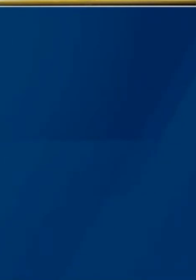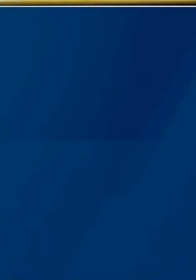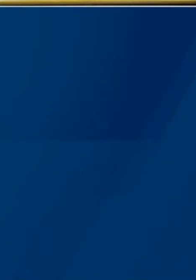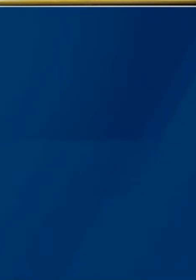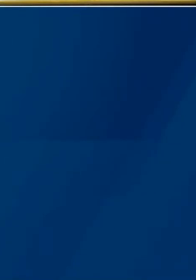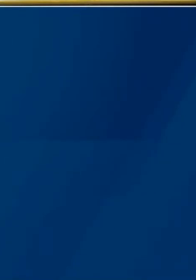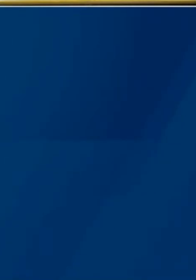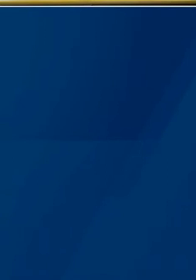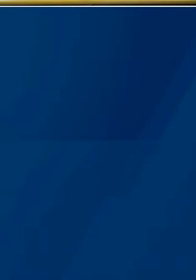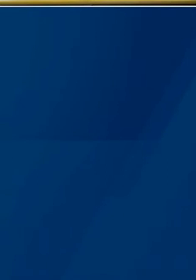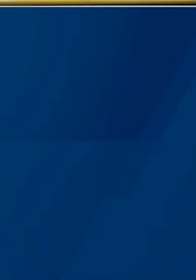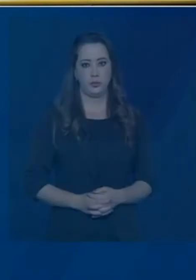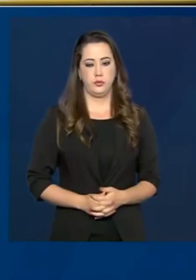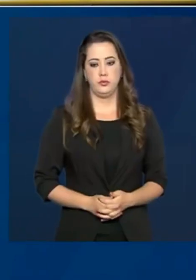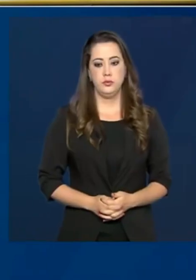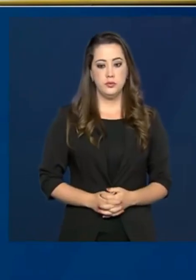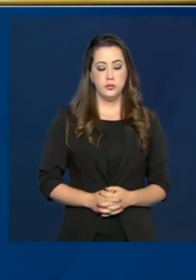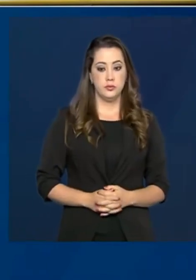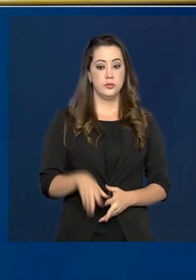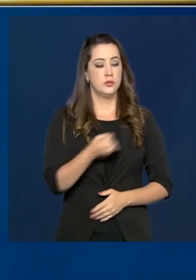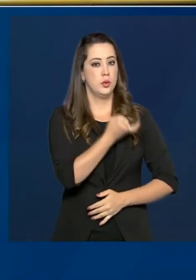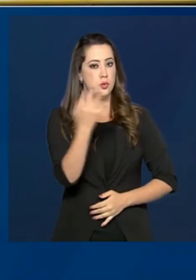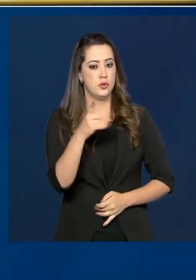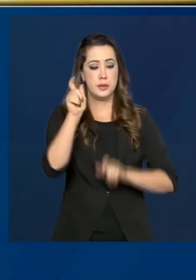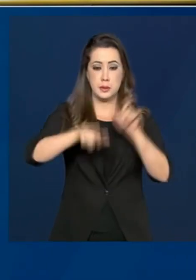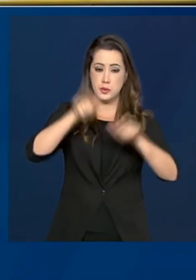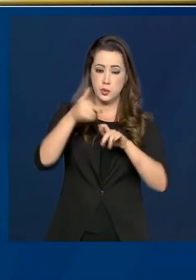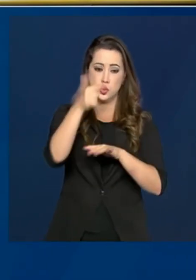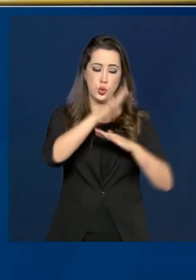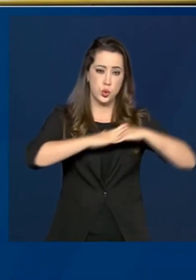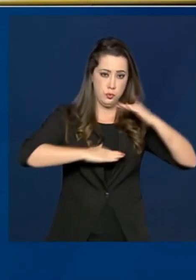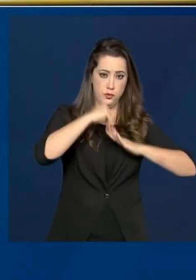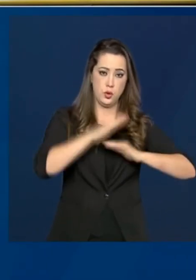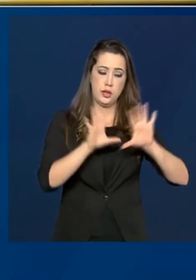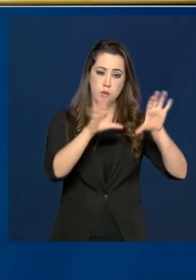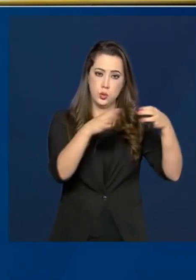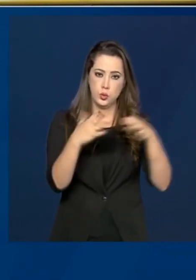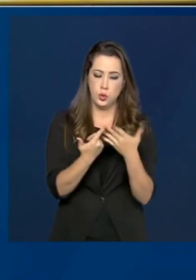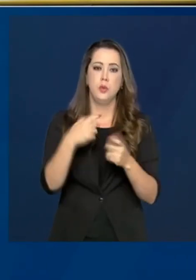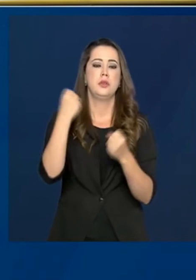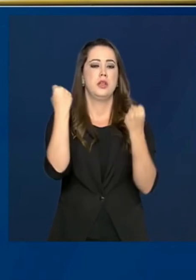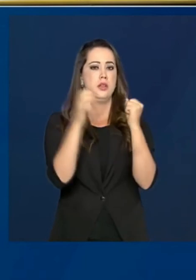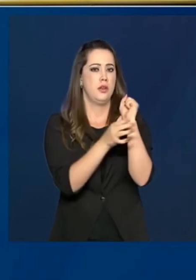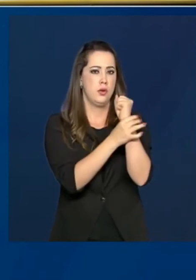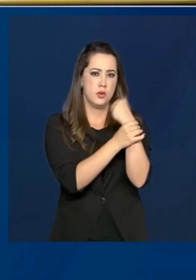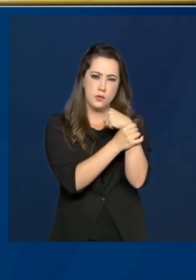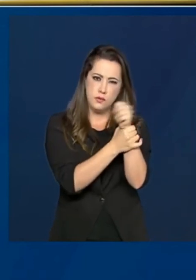a gente tem diversas categorias compondo esse grupo maior de outros profissionais: os fisioterapeutas, os enfermeiros, os